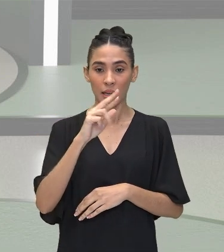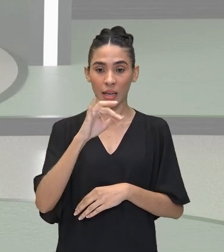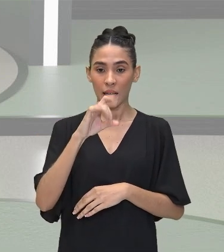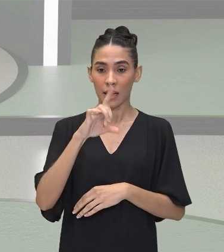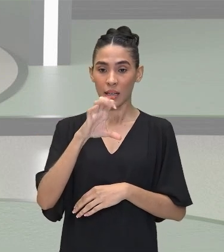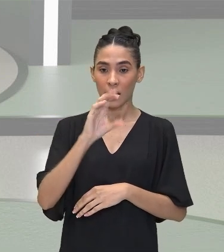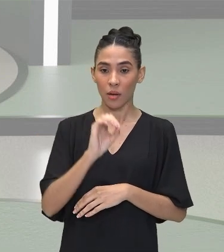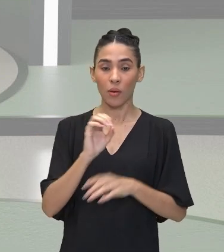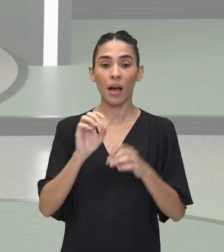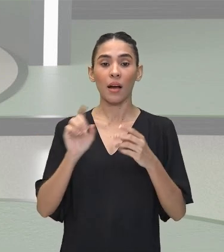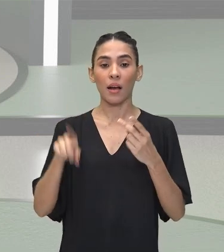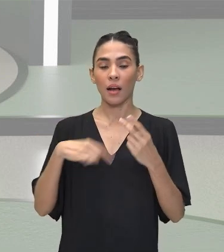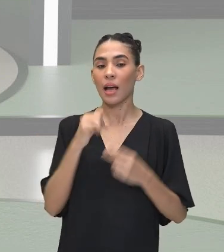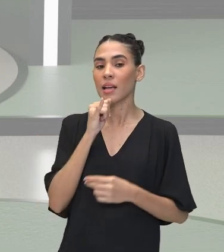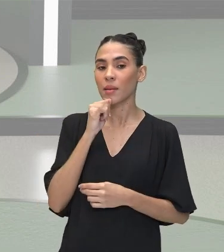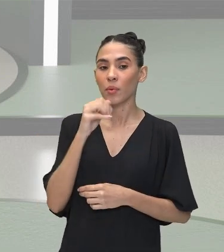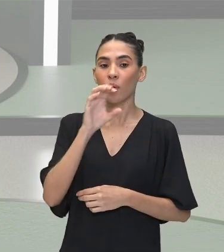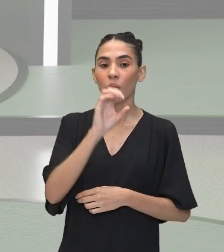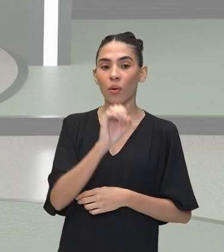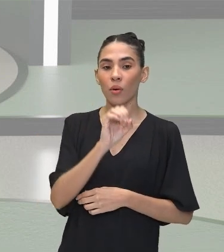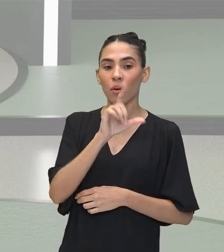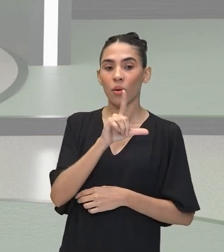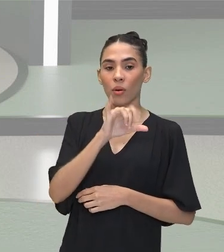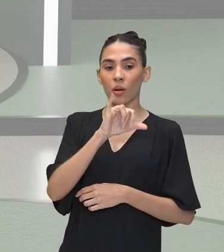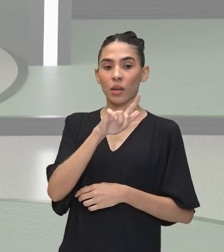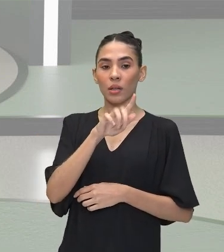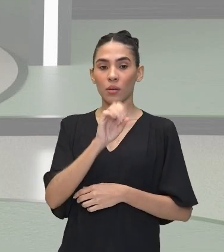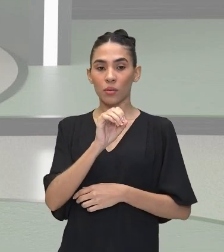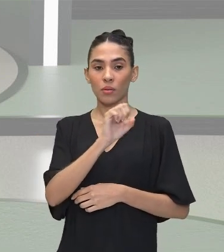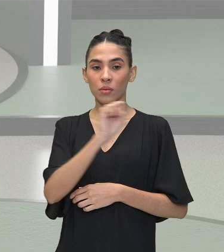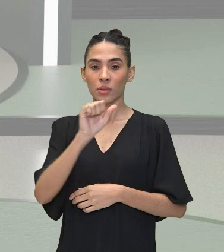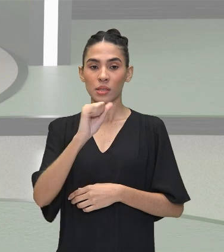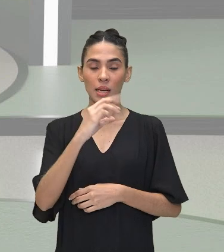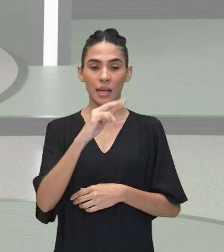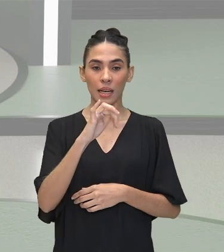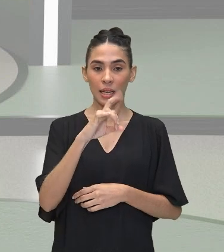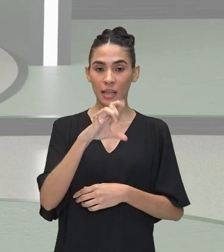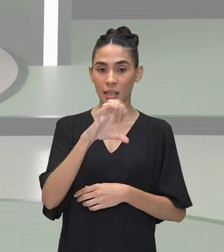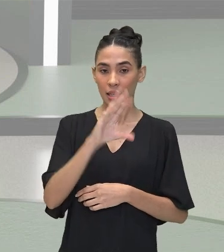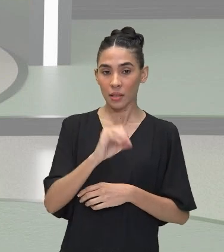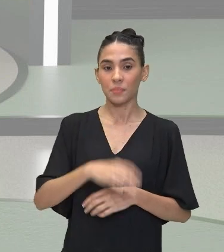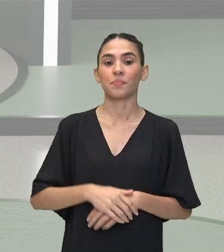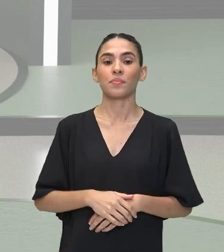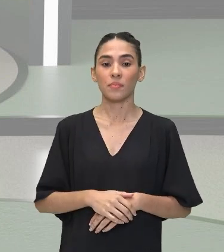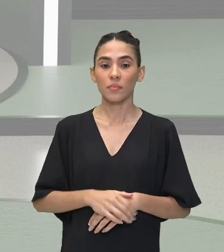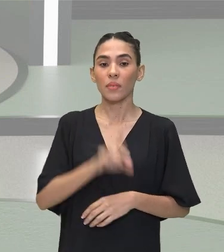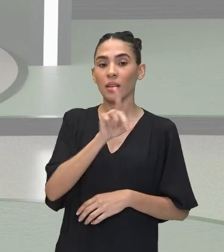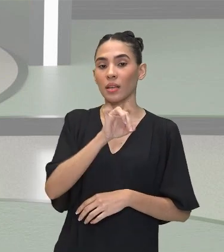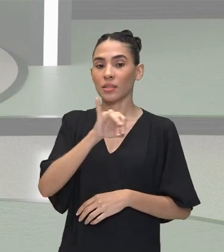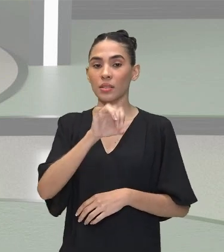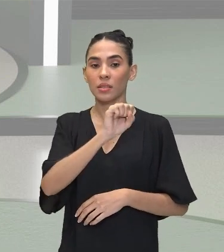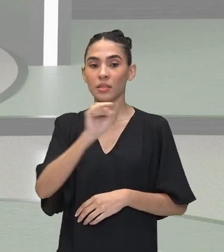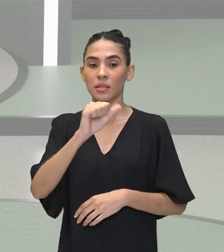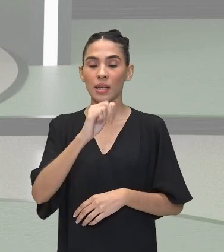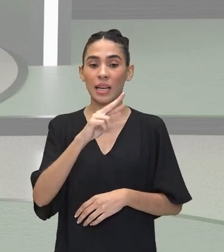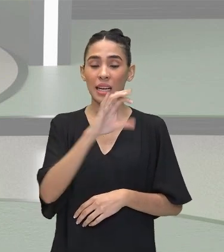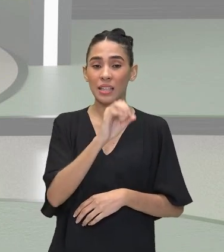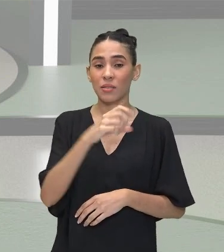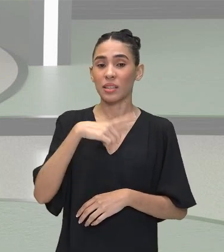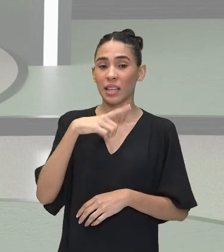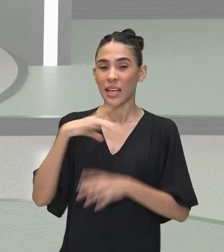de oligosacarídeos, quais são? Também os disacarídeos, os oligosacarídeos, quando tem até